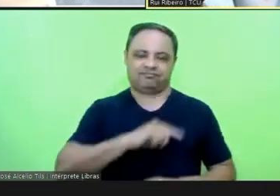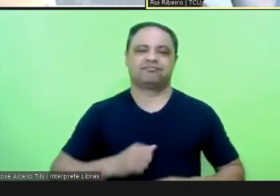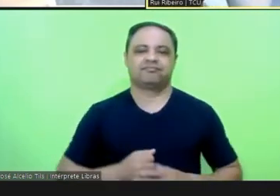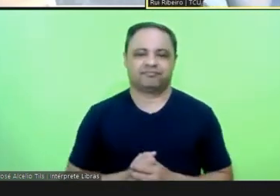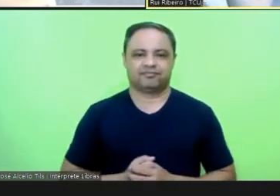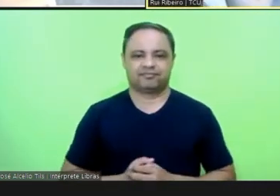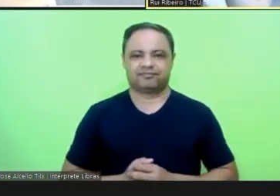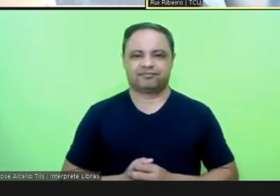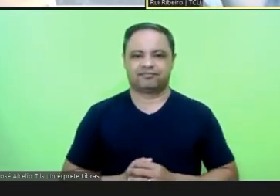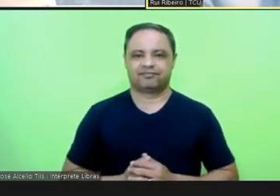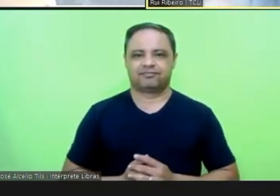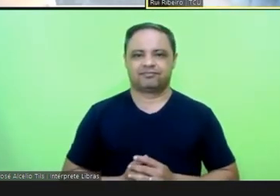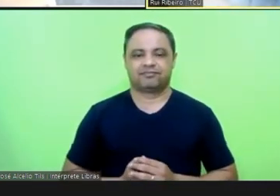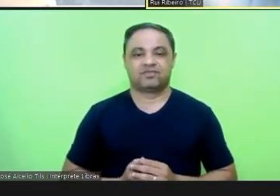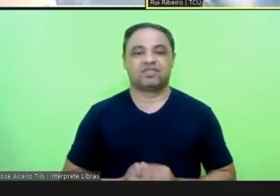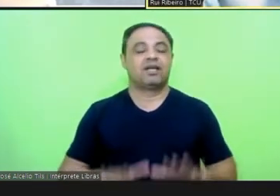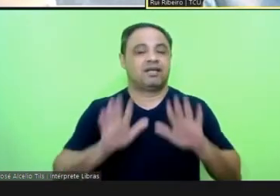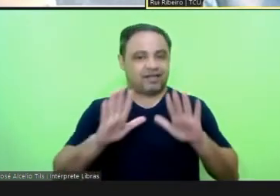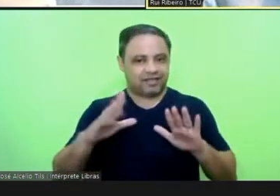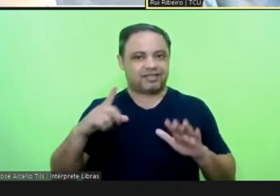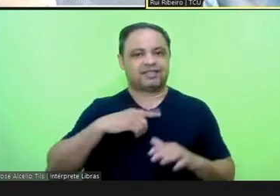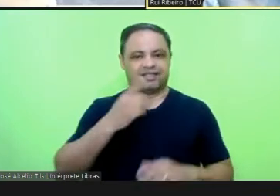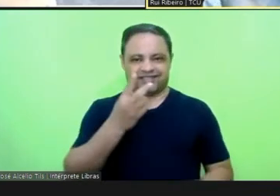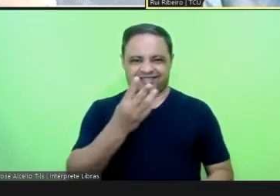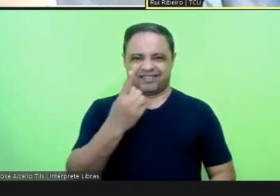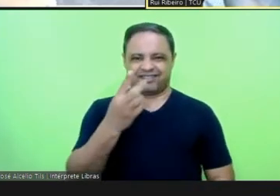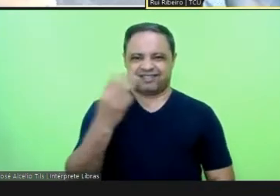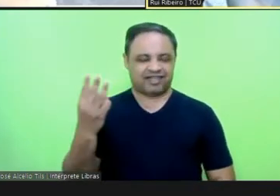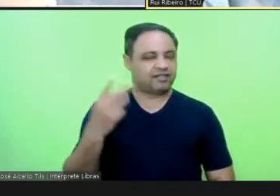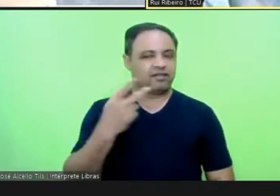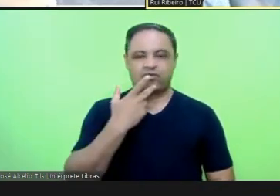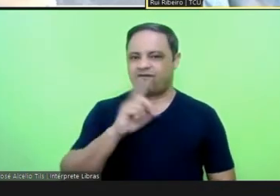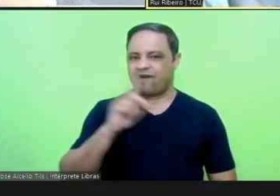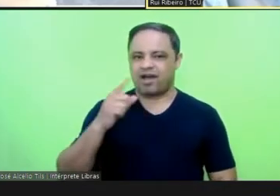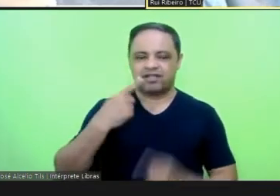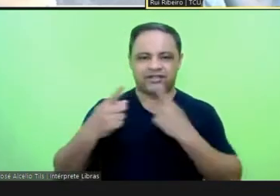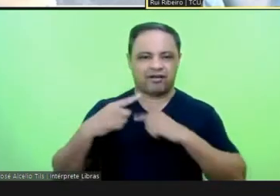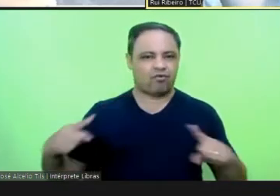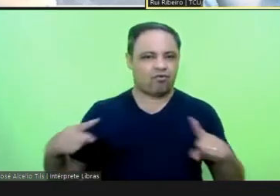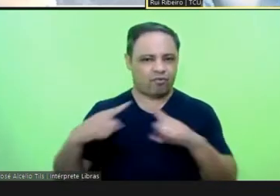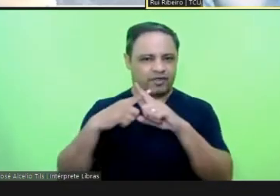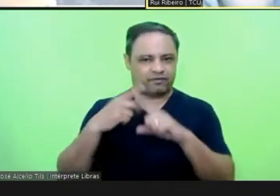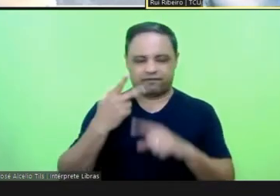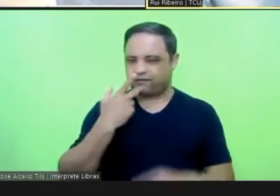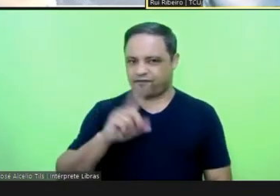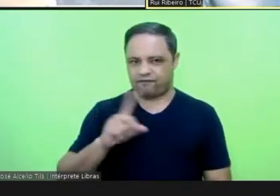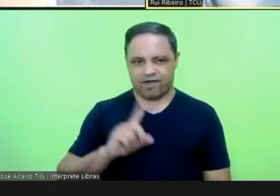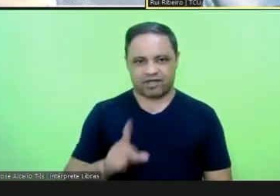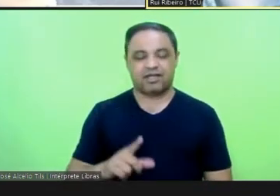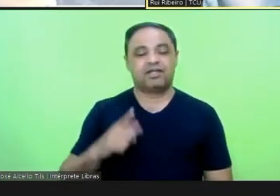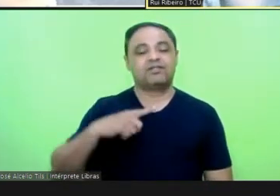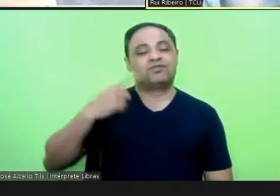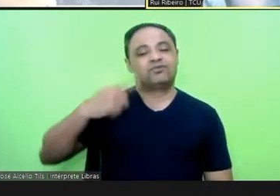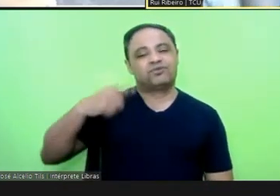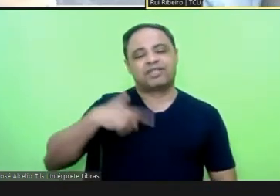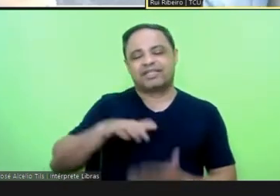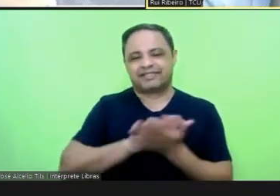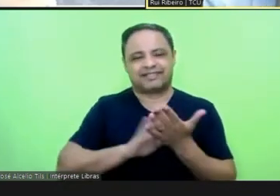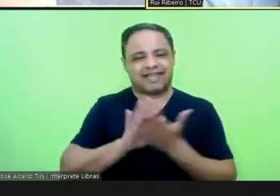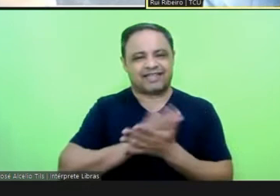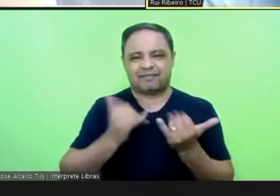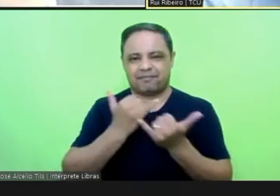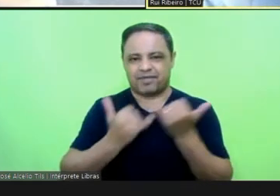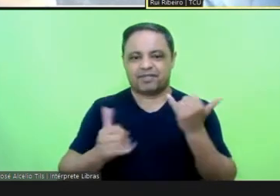gostaria. A 13303 realmente não previu o diálogo competitivo. Não tem nada parecido lá, mas ela tem